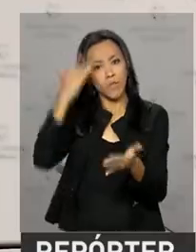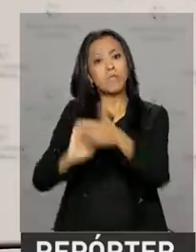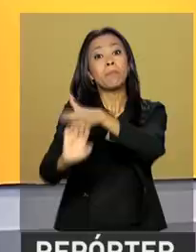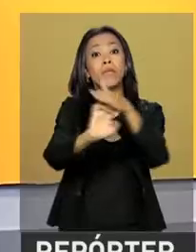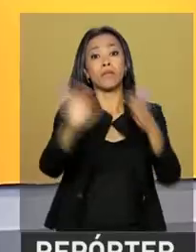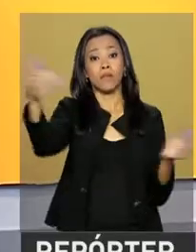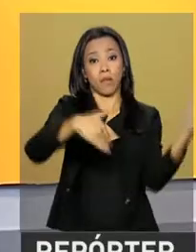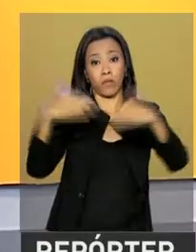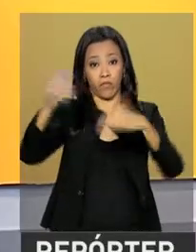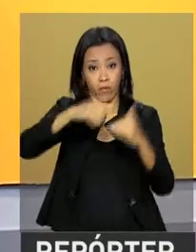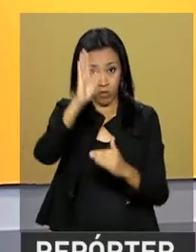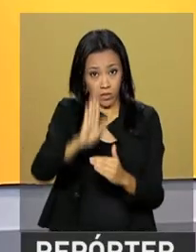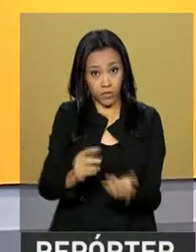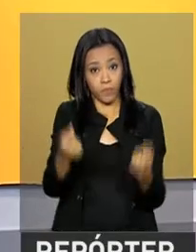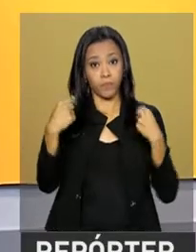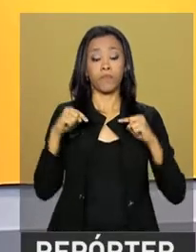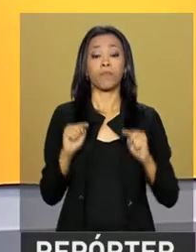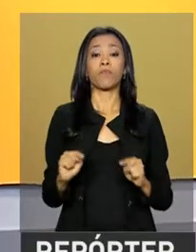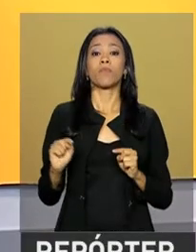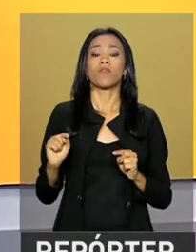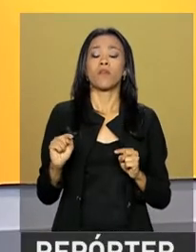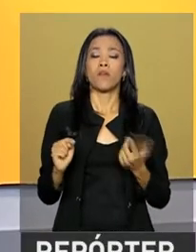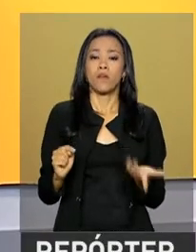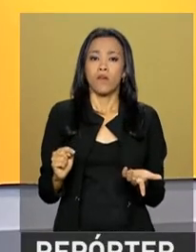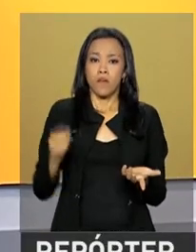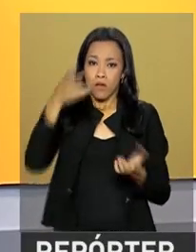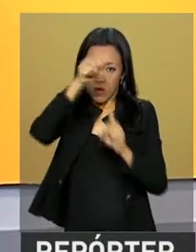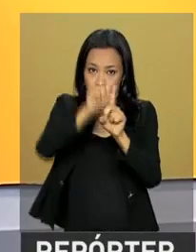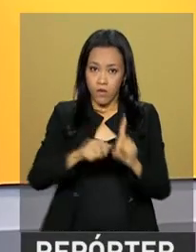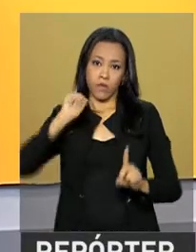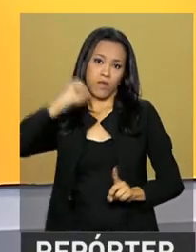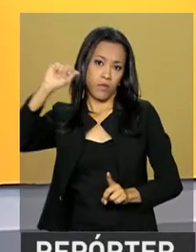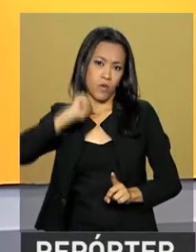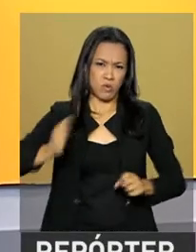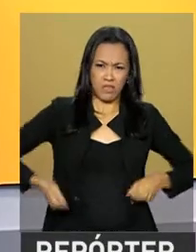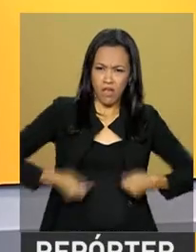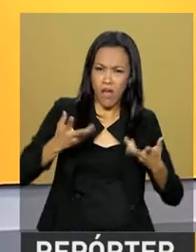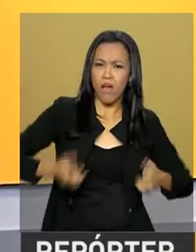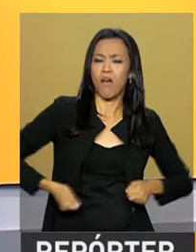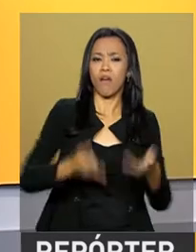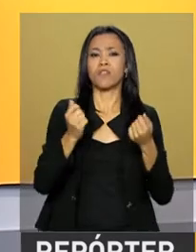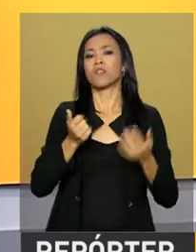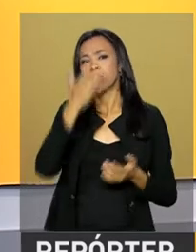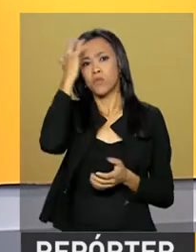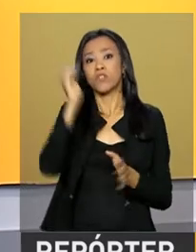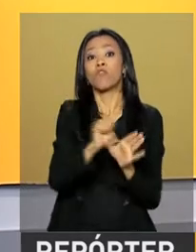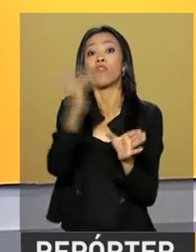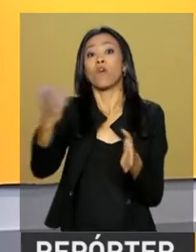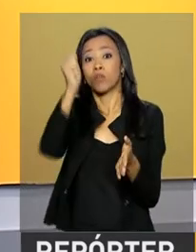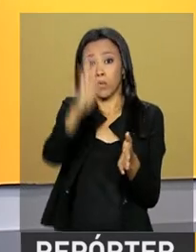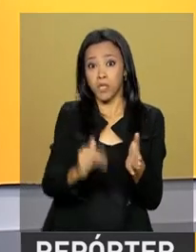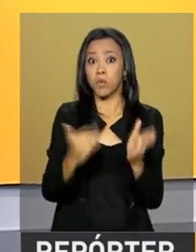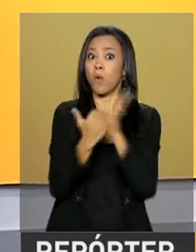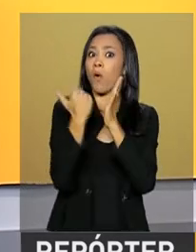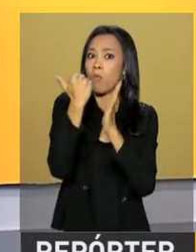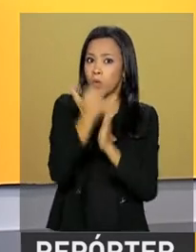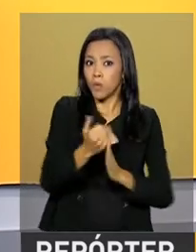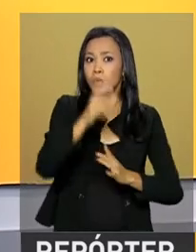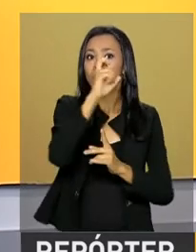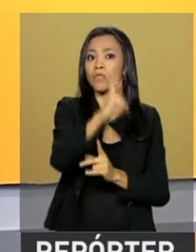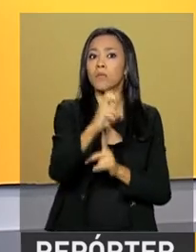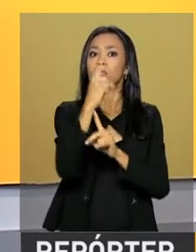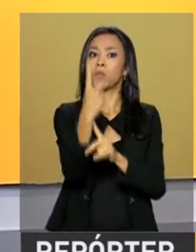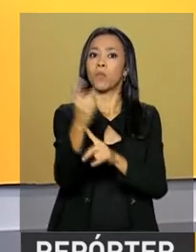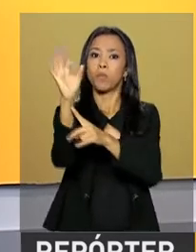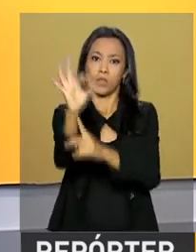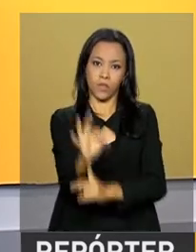país em abril os gastos de brasileiros no exterior também se mantiveram em alta com crescimento de 51 por